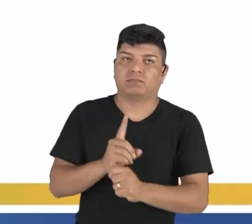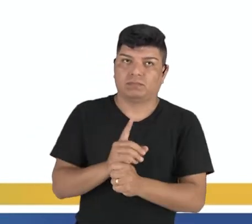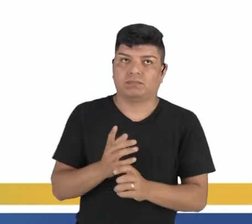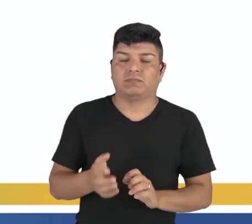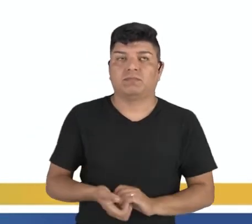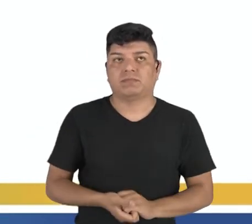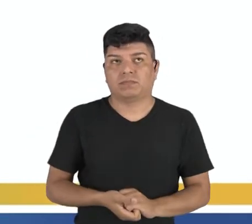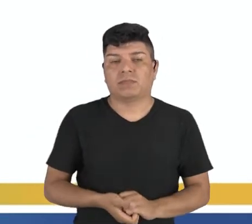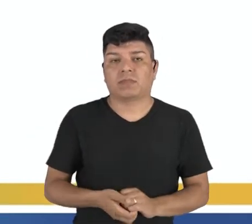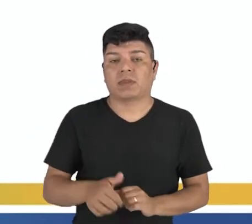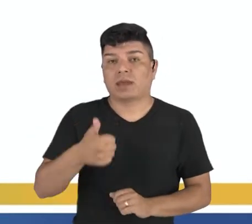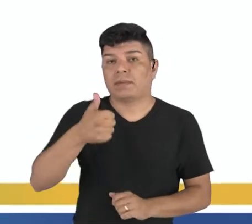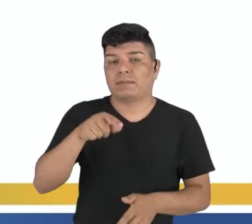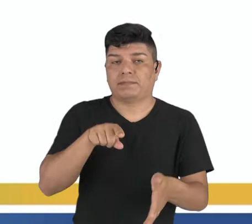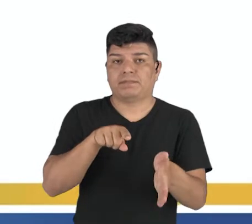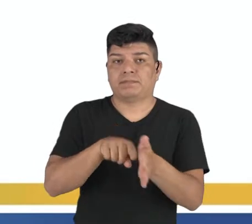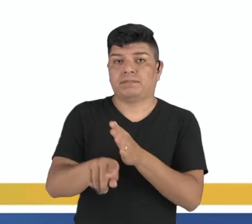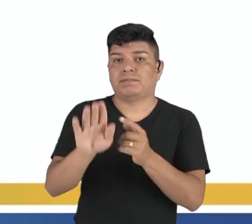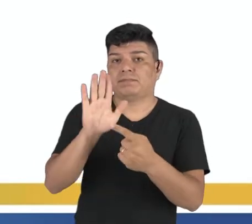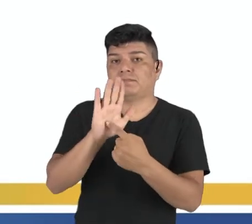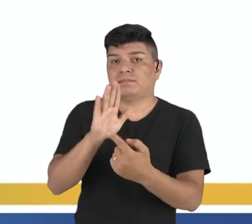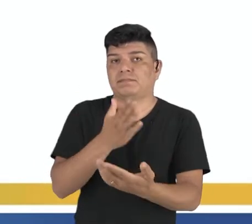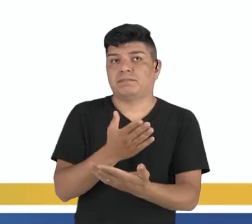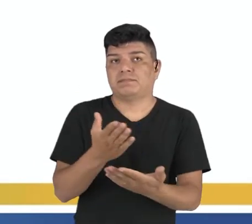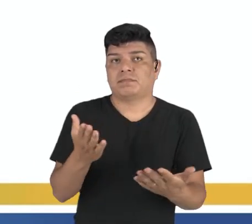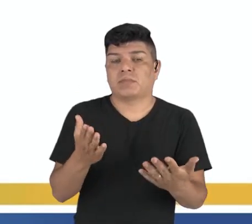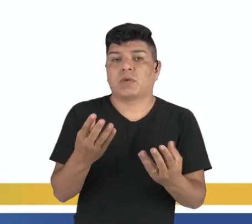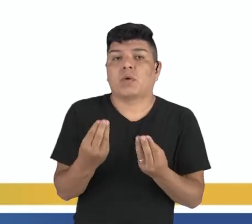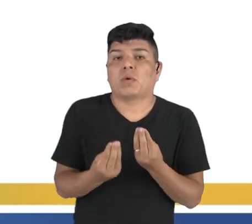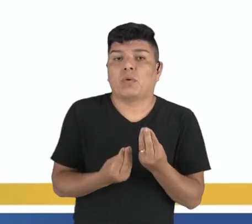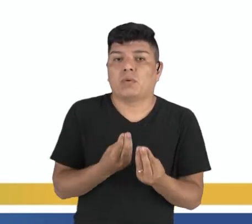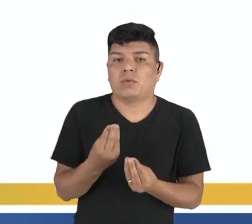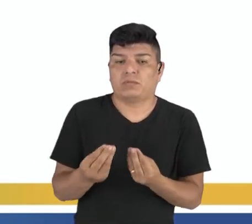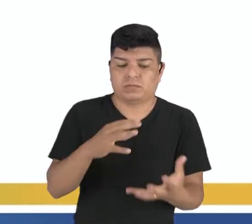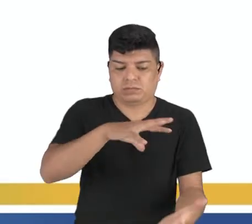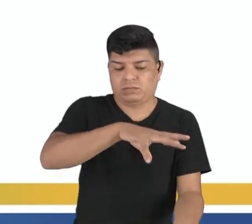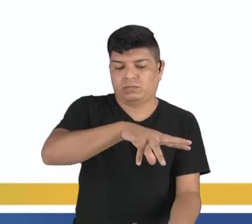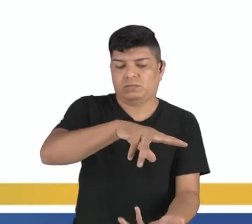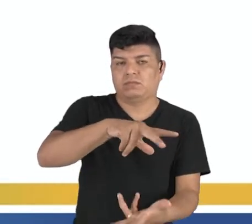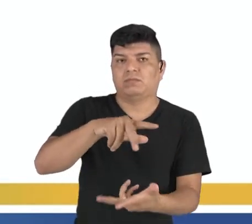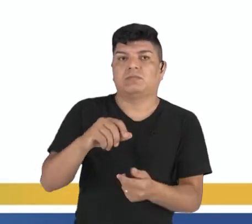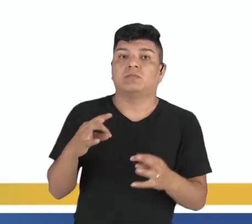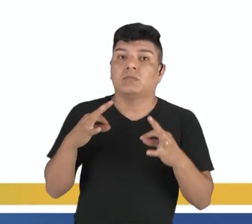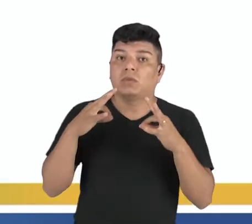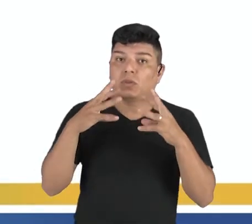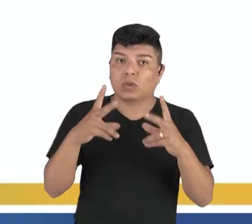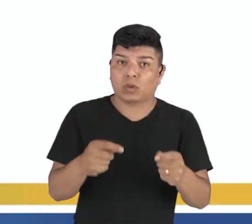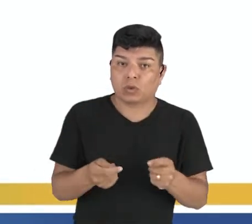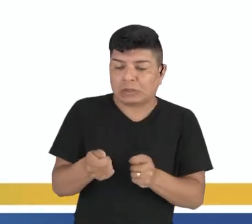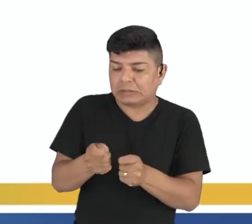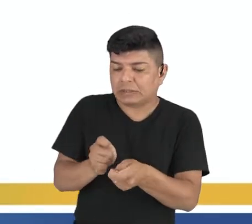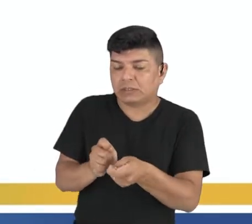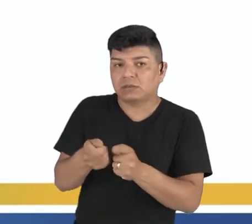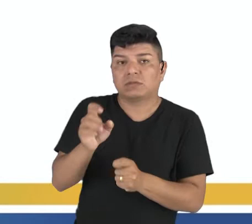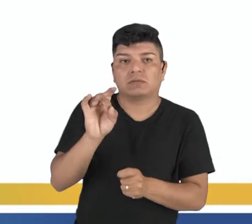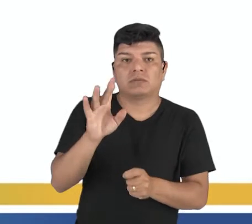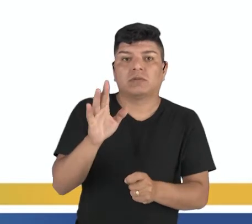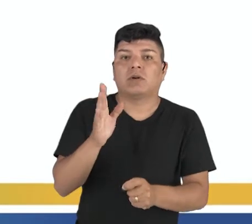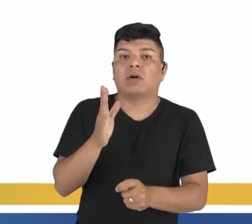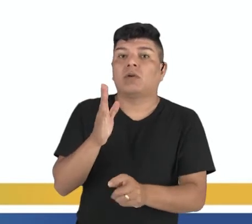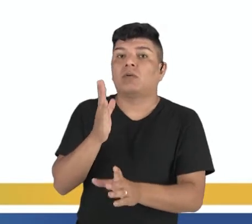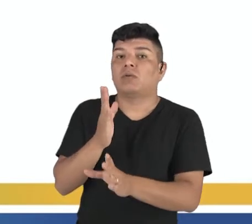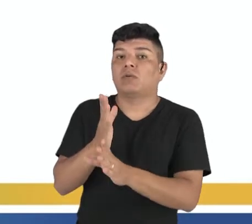Então, a primeira pergunta que coloco para você: como seria o mundo inteiro regido, controlado apenas por um fuso